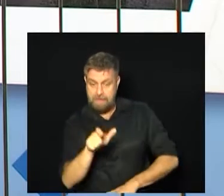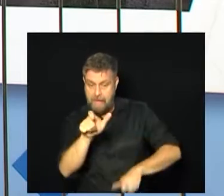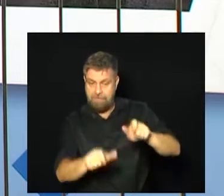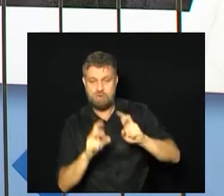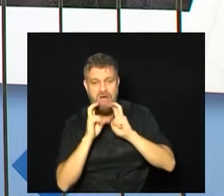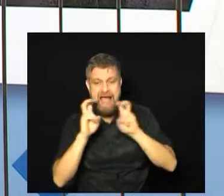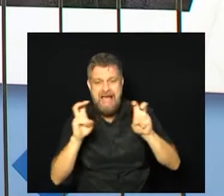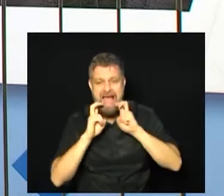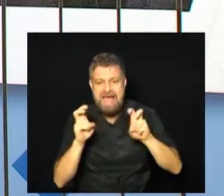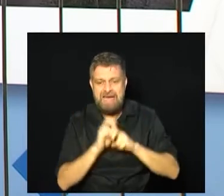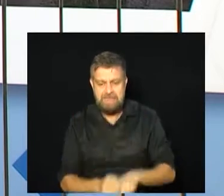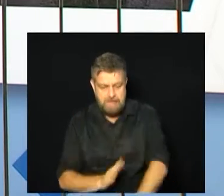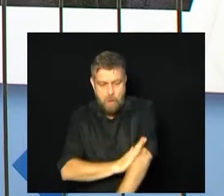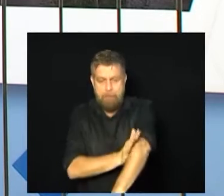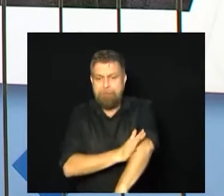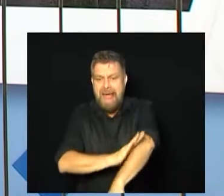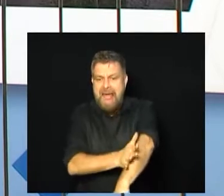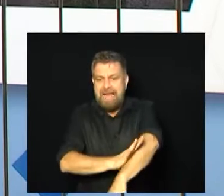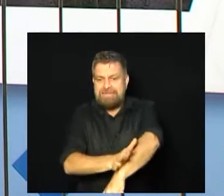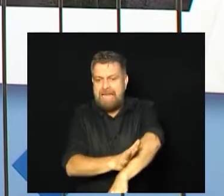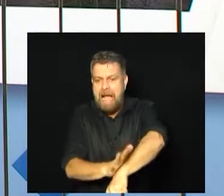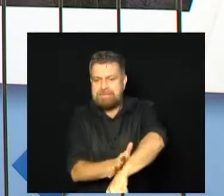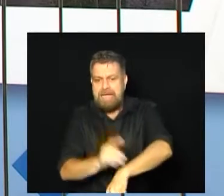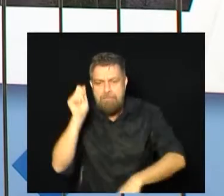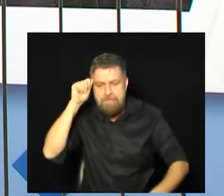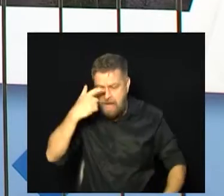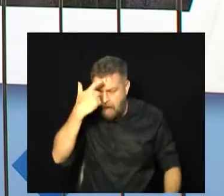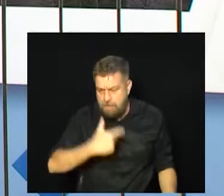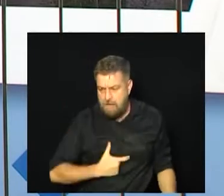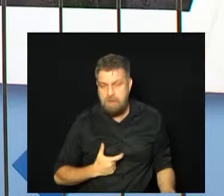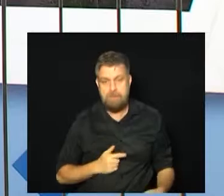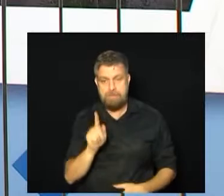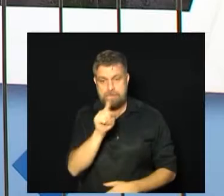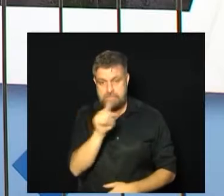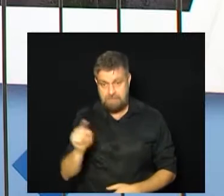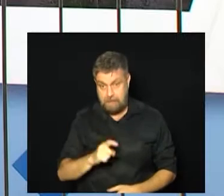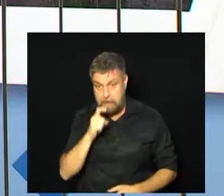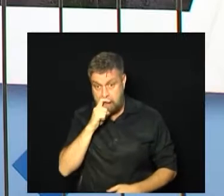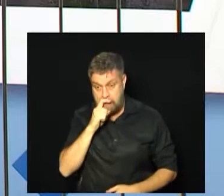né, ofensas raciais. O presidente da casa foi